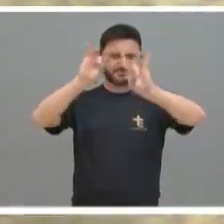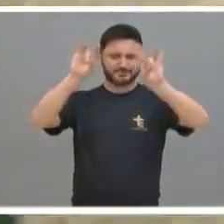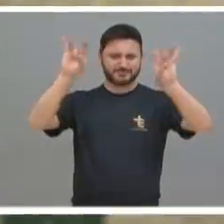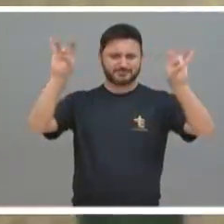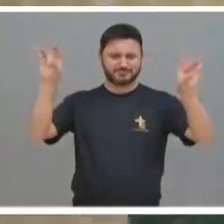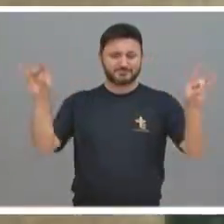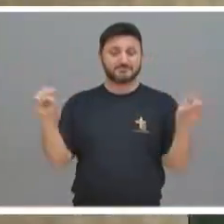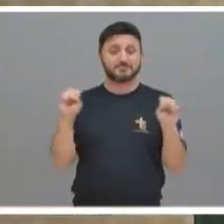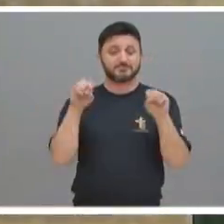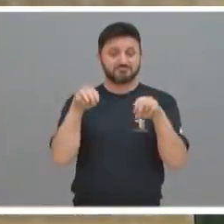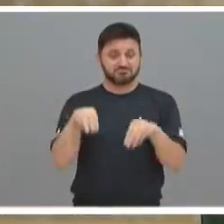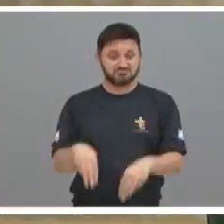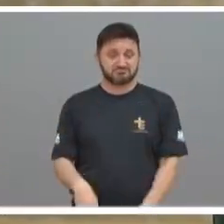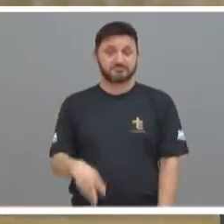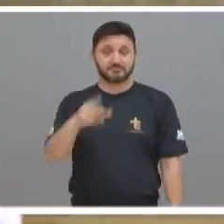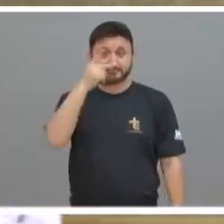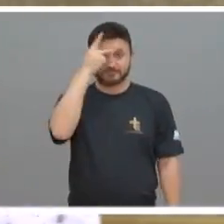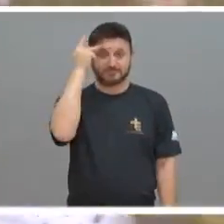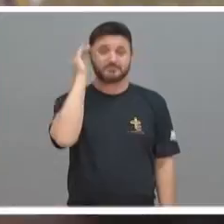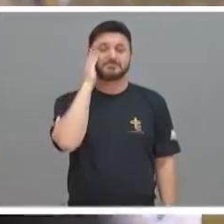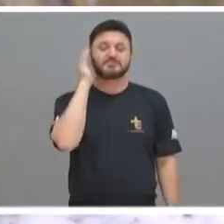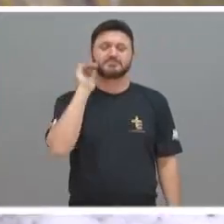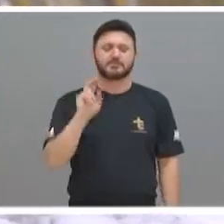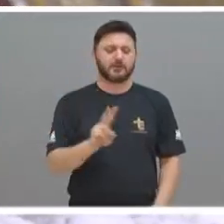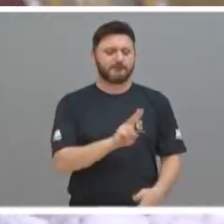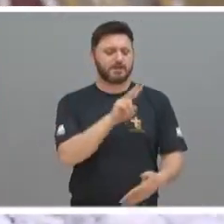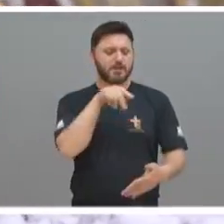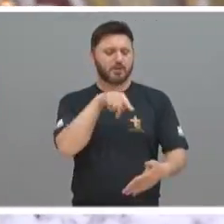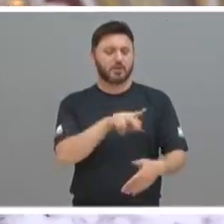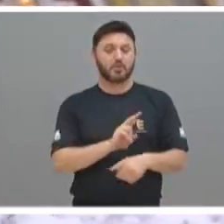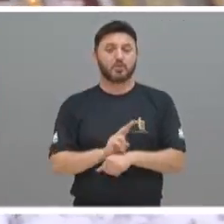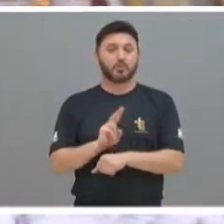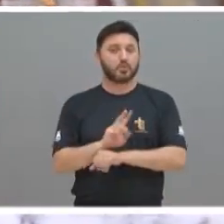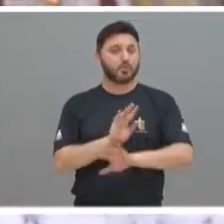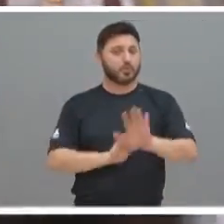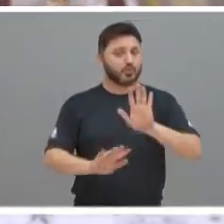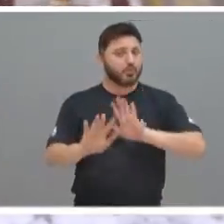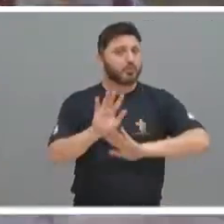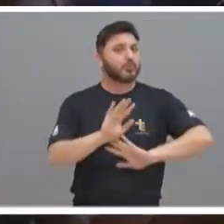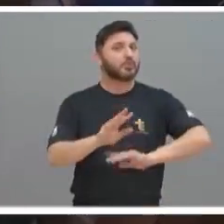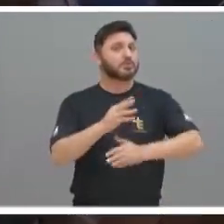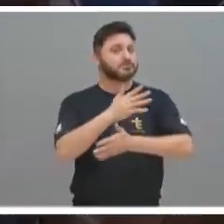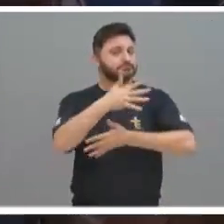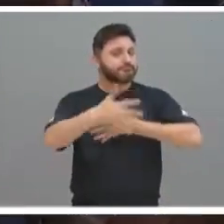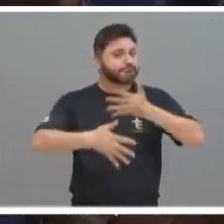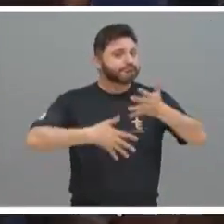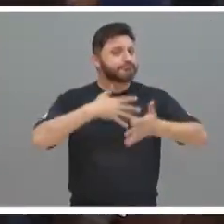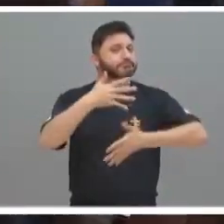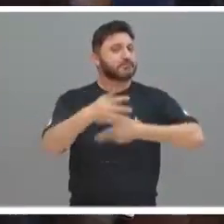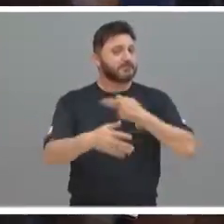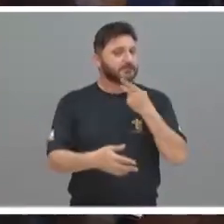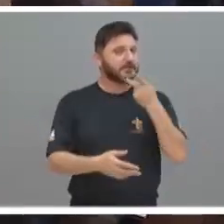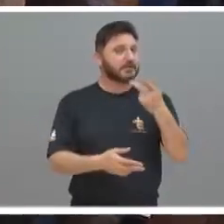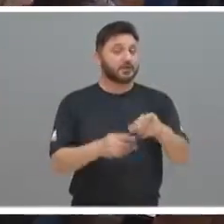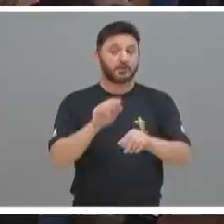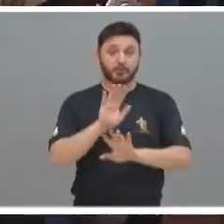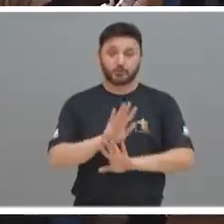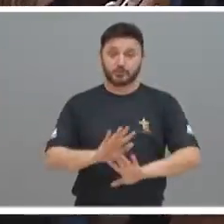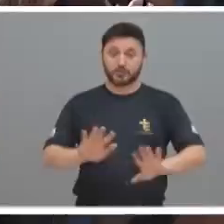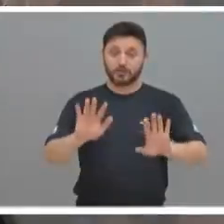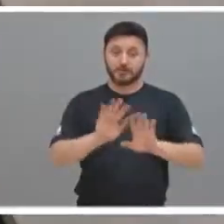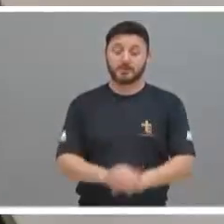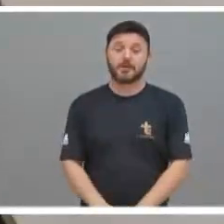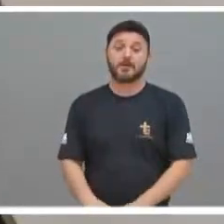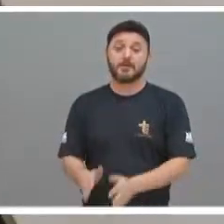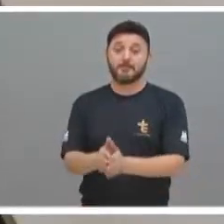preciosa assim. Quem sabe o valor, cuida bem do que diz. É como